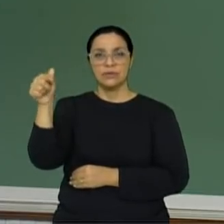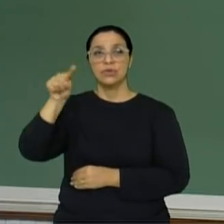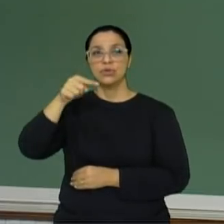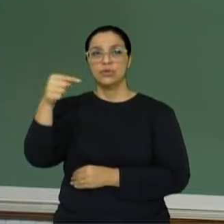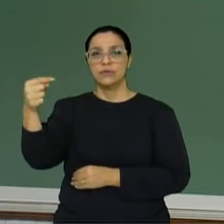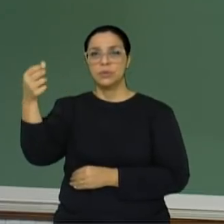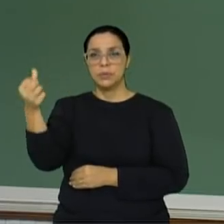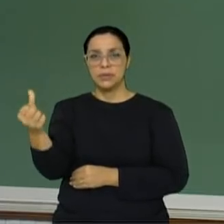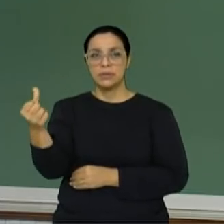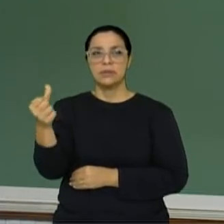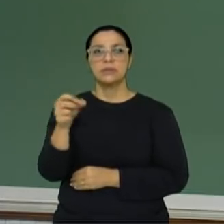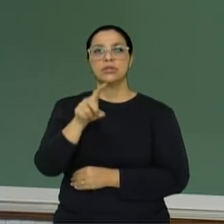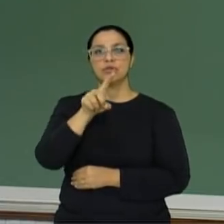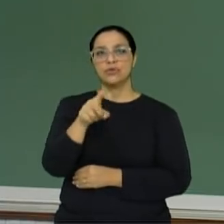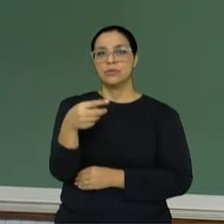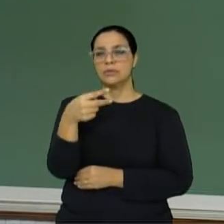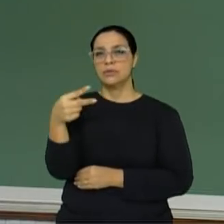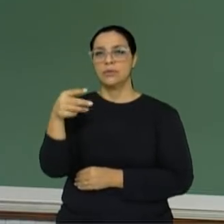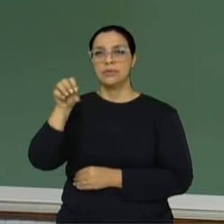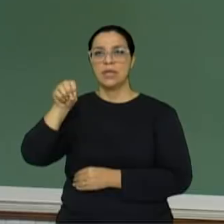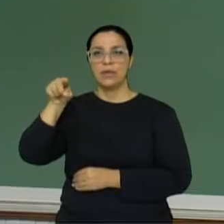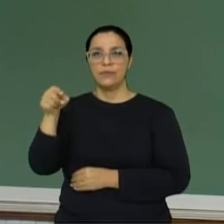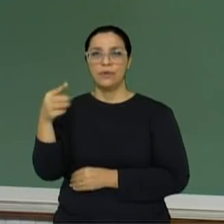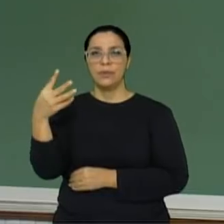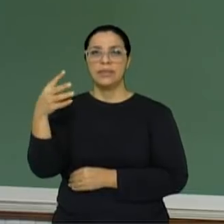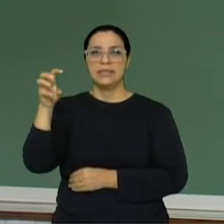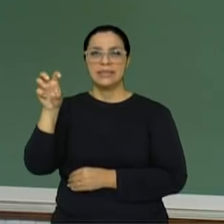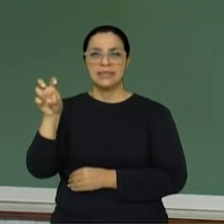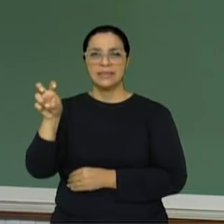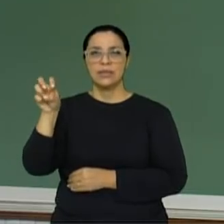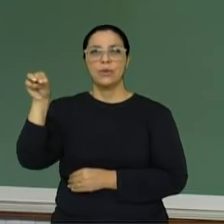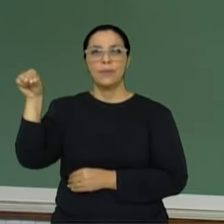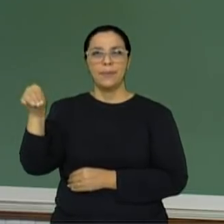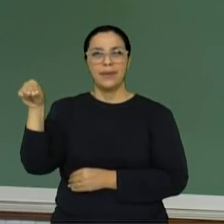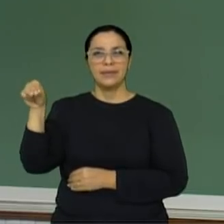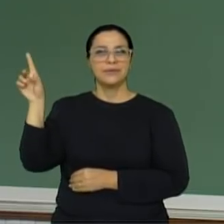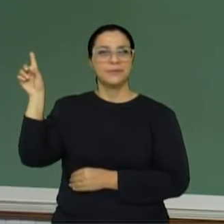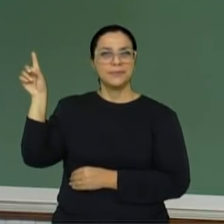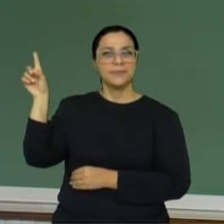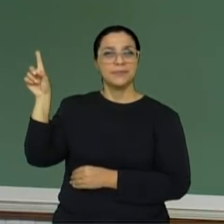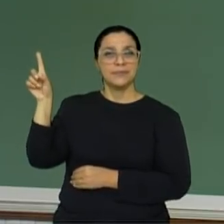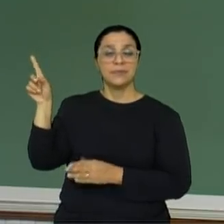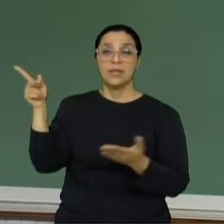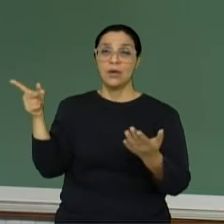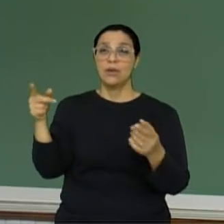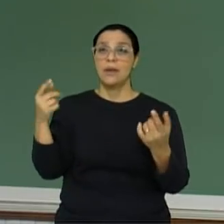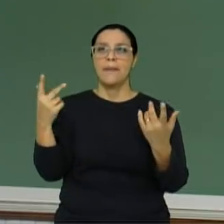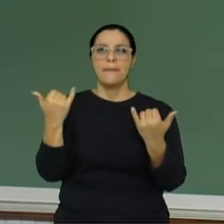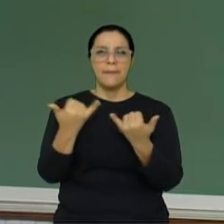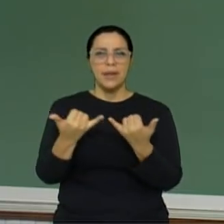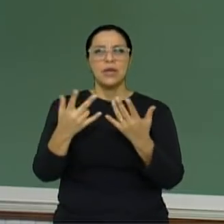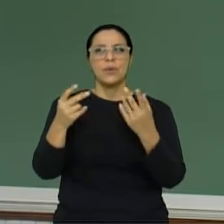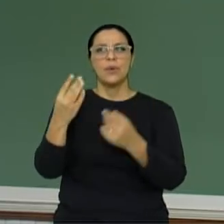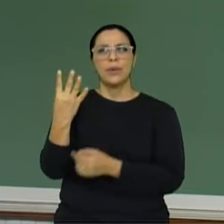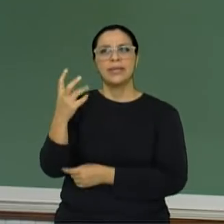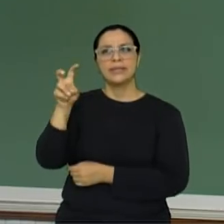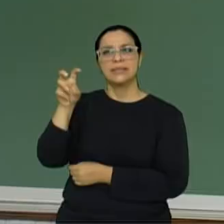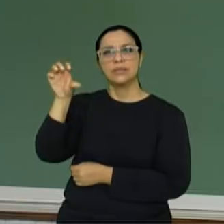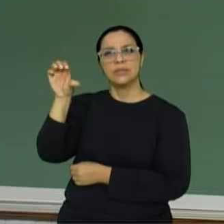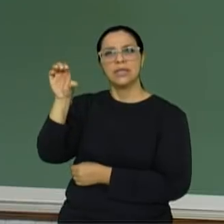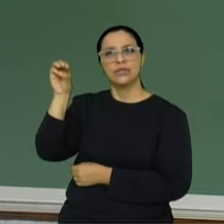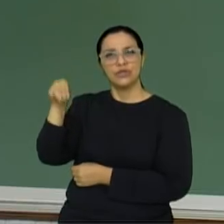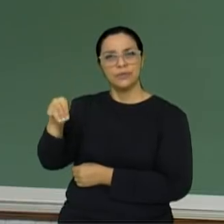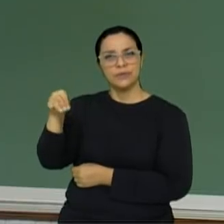2,7. Divididos por 6 dá 0,45 metros, que é a mesma coisa que